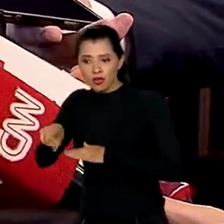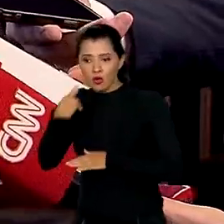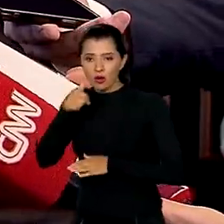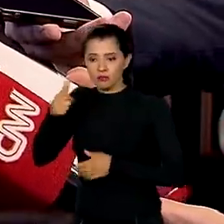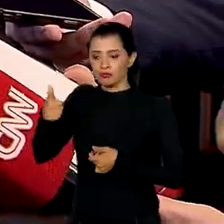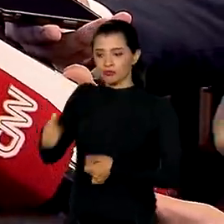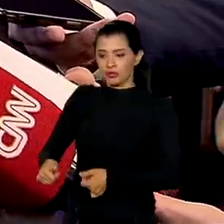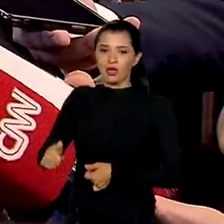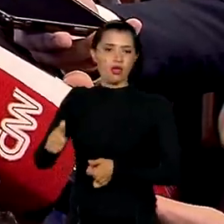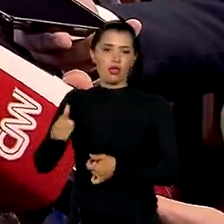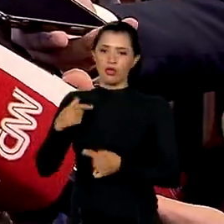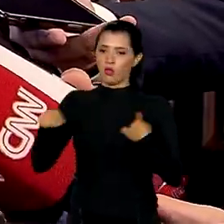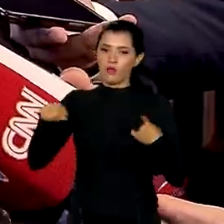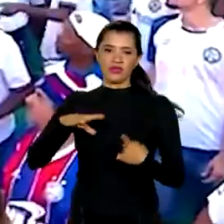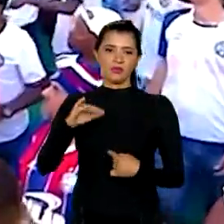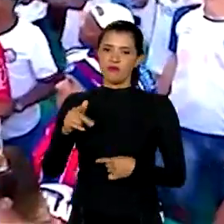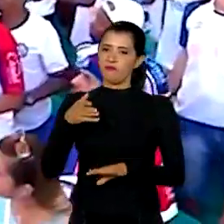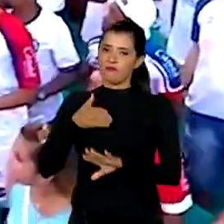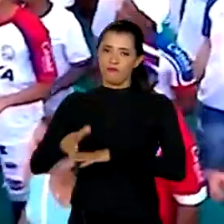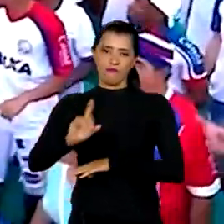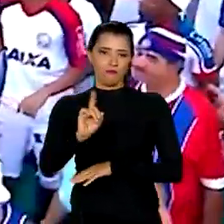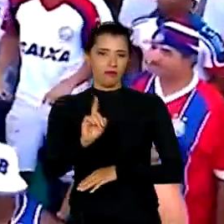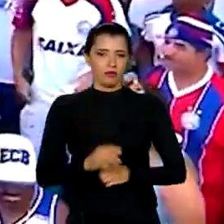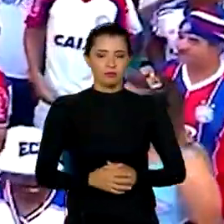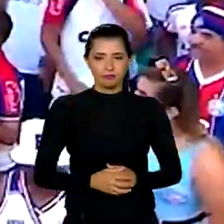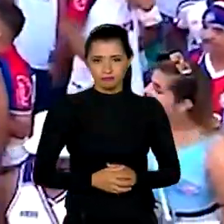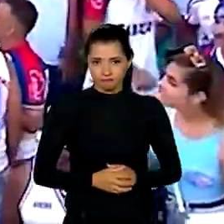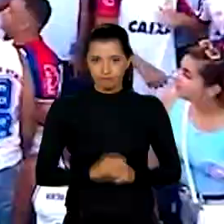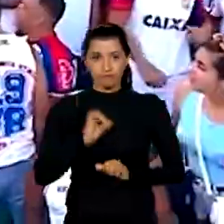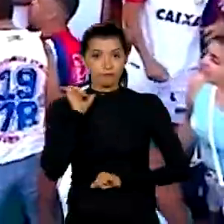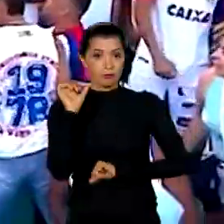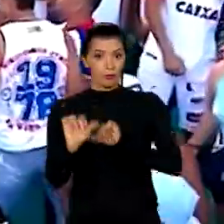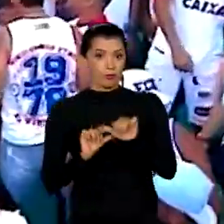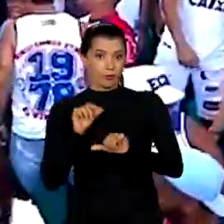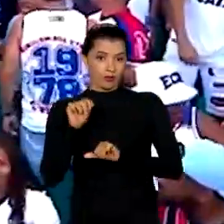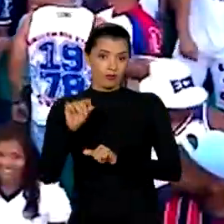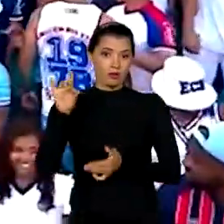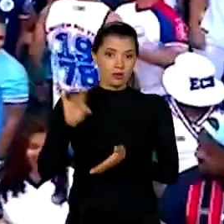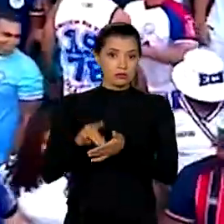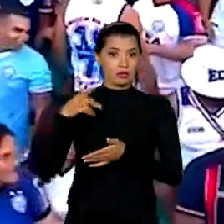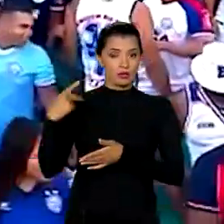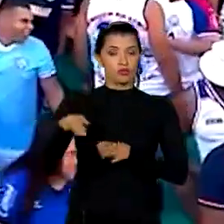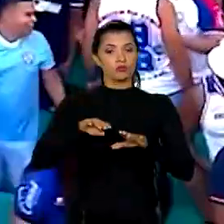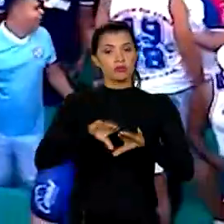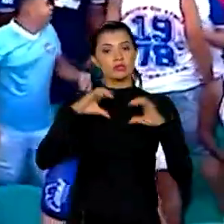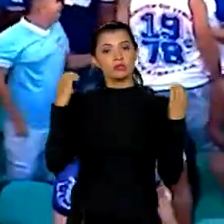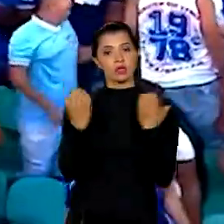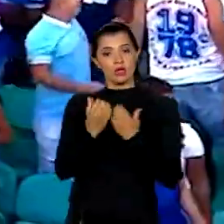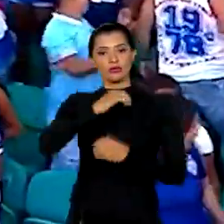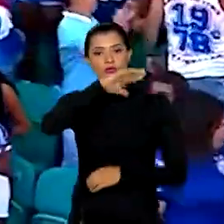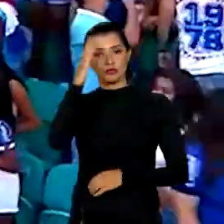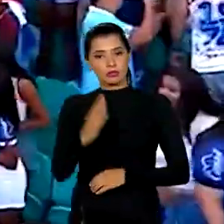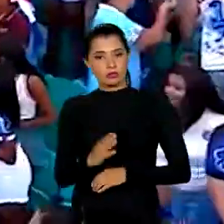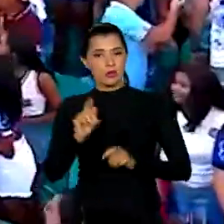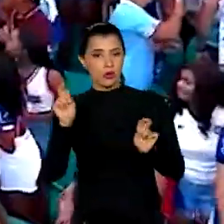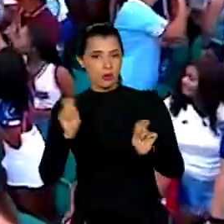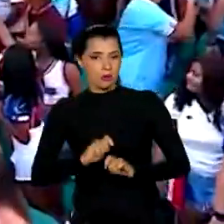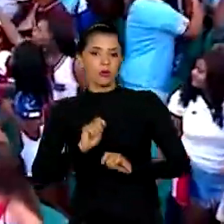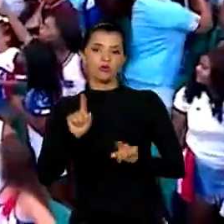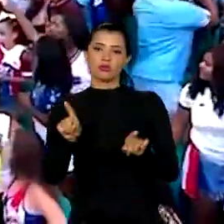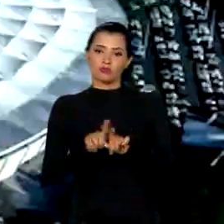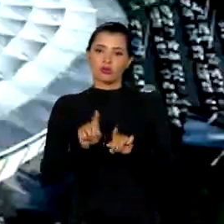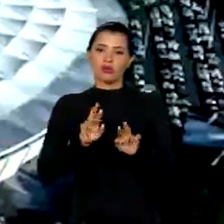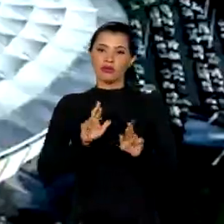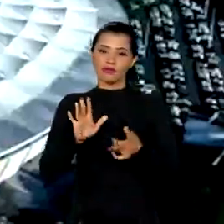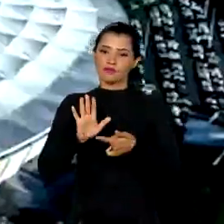CPF for inválido, você não vai entrar. A mudança de realidade nos estádios brasileiros também pode ser um